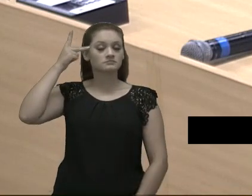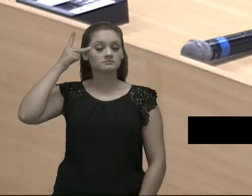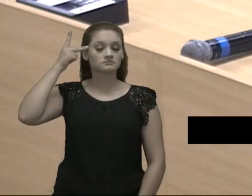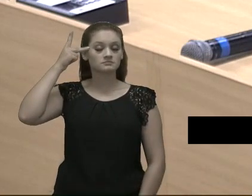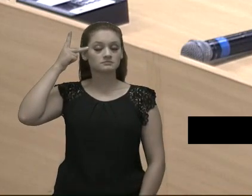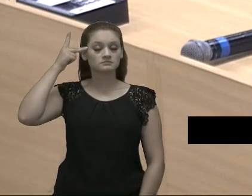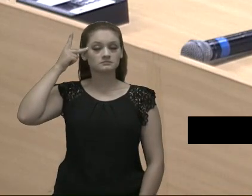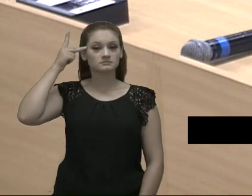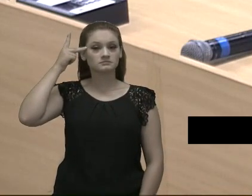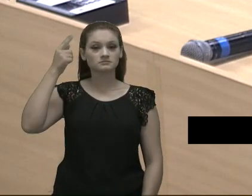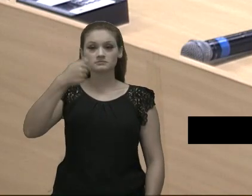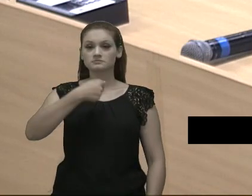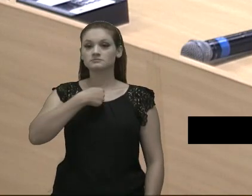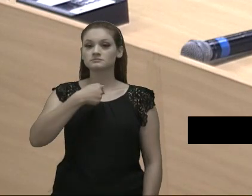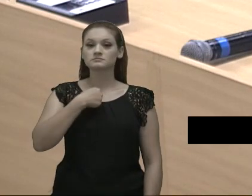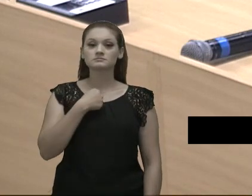E